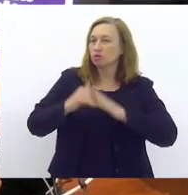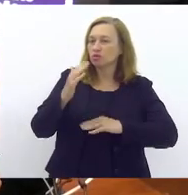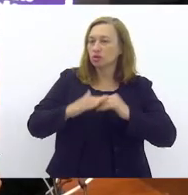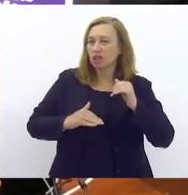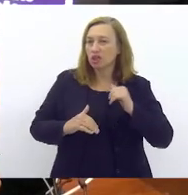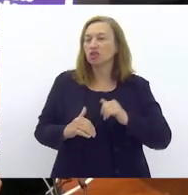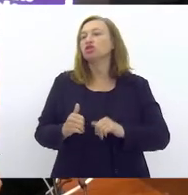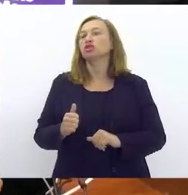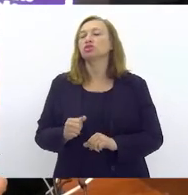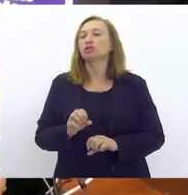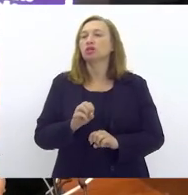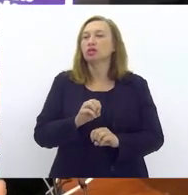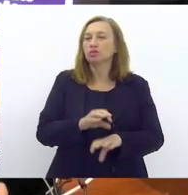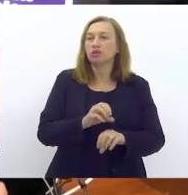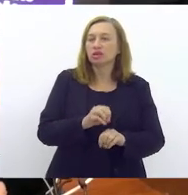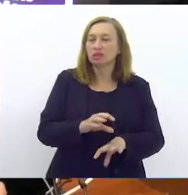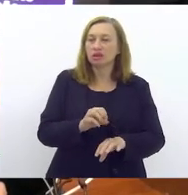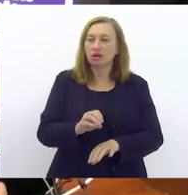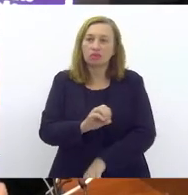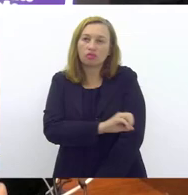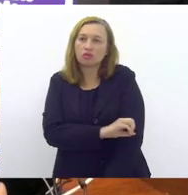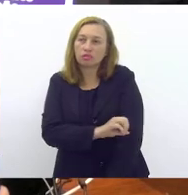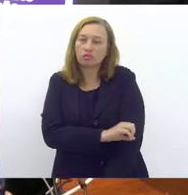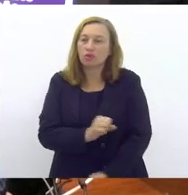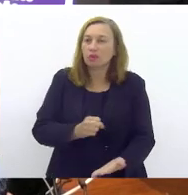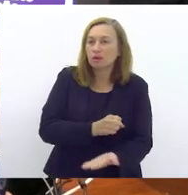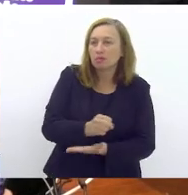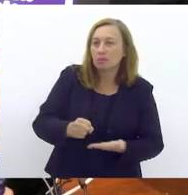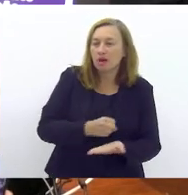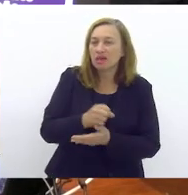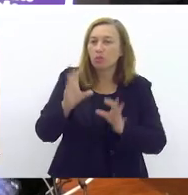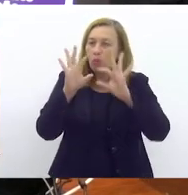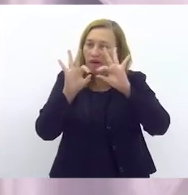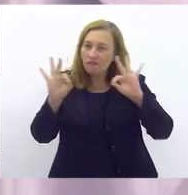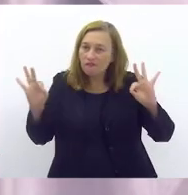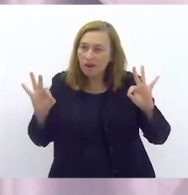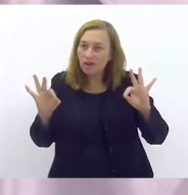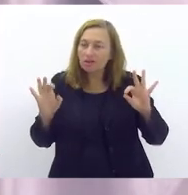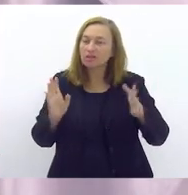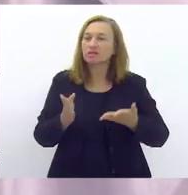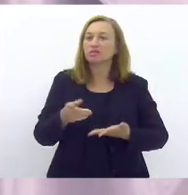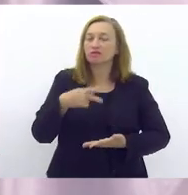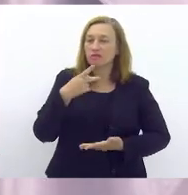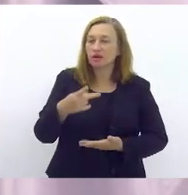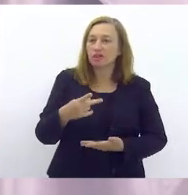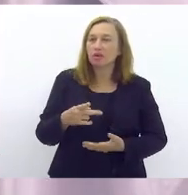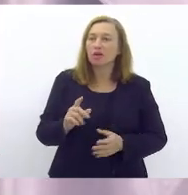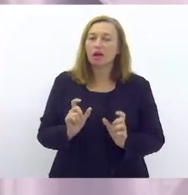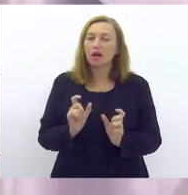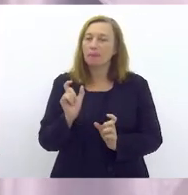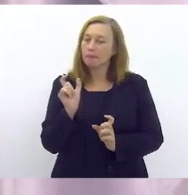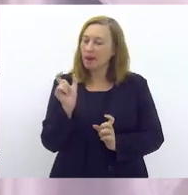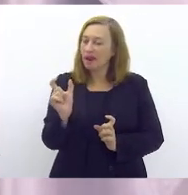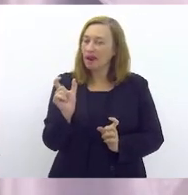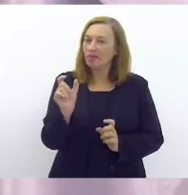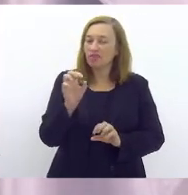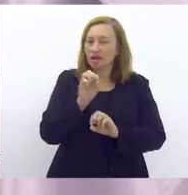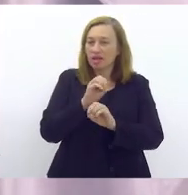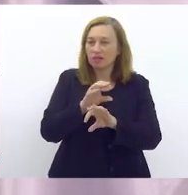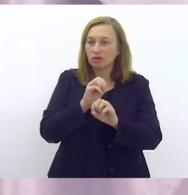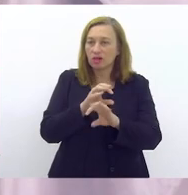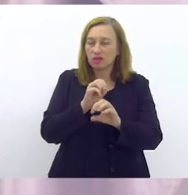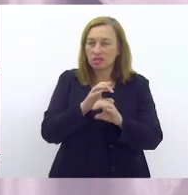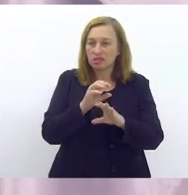infantil, primeira etapa da educação básica. Em uma curta frase, como a que acabo de proferir, a palavra educação aparece duas